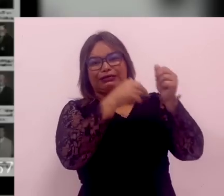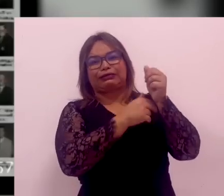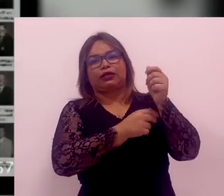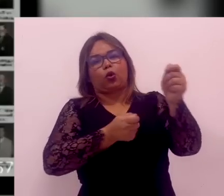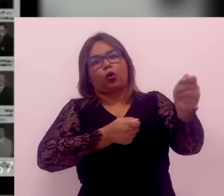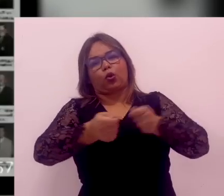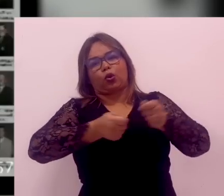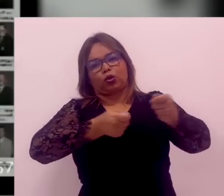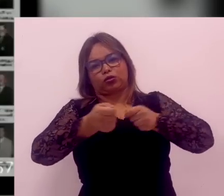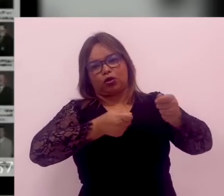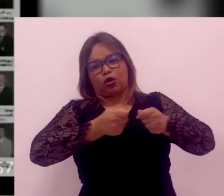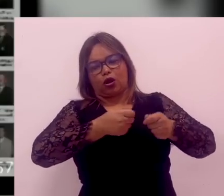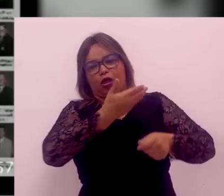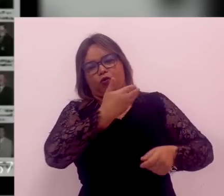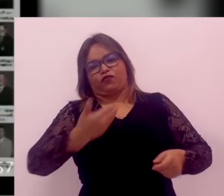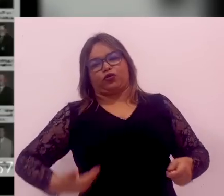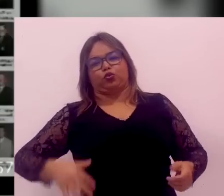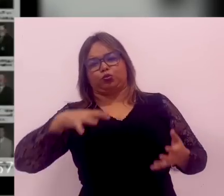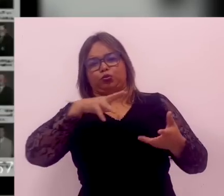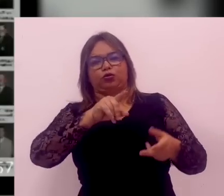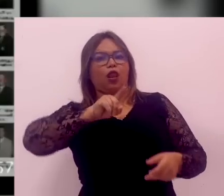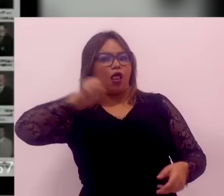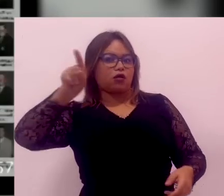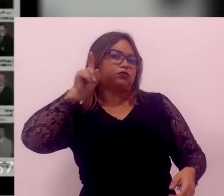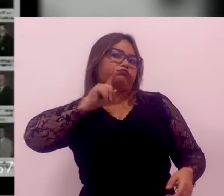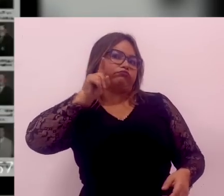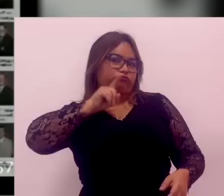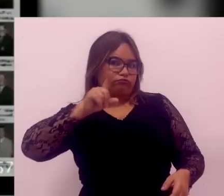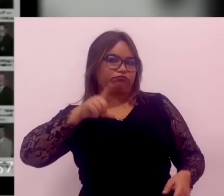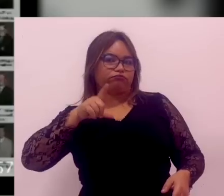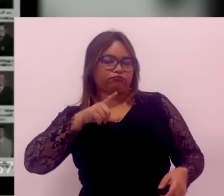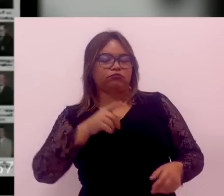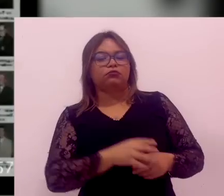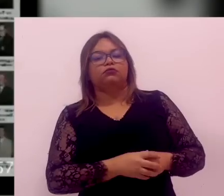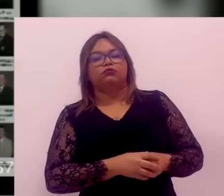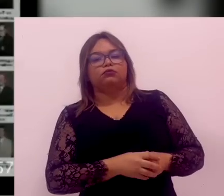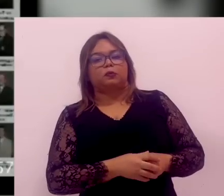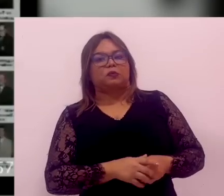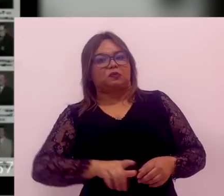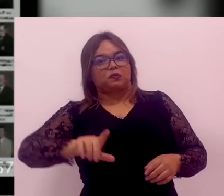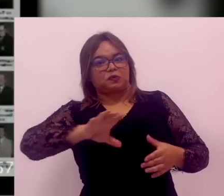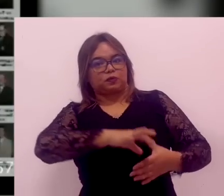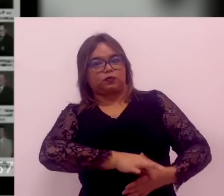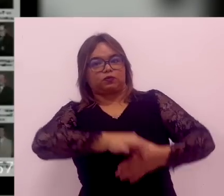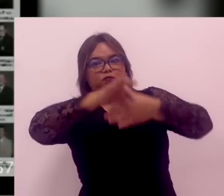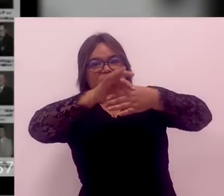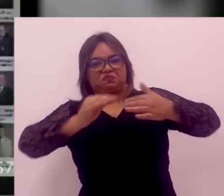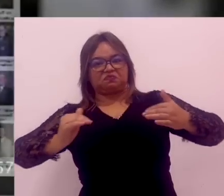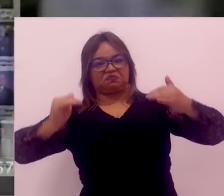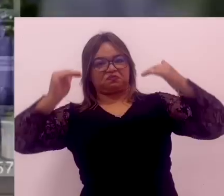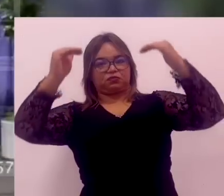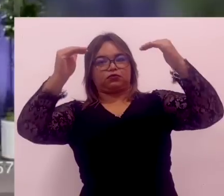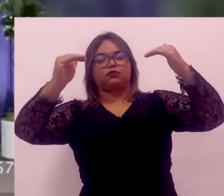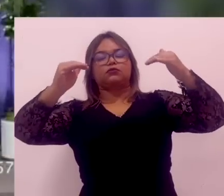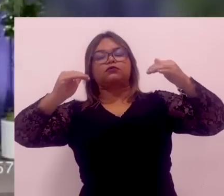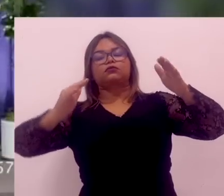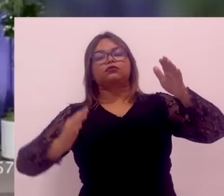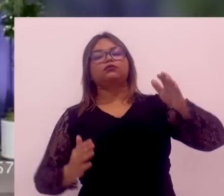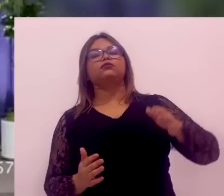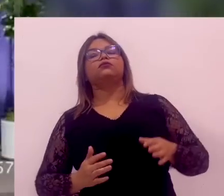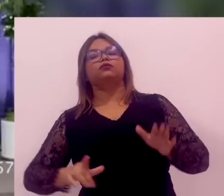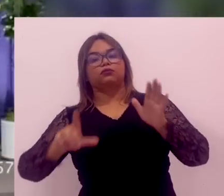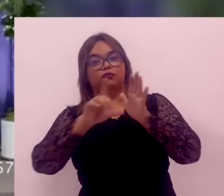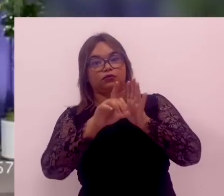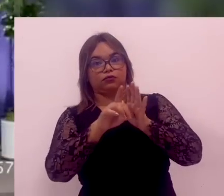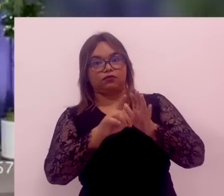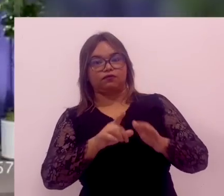E o cabeça da loja recebe a posição de mestre adorável. A Bíblia diz que você não deve chamar a ninguém de mestre, muito menos